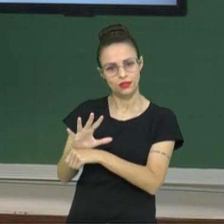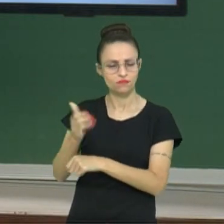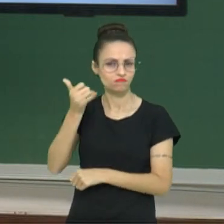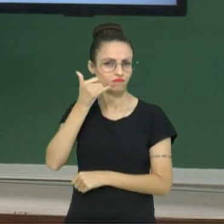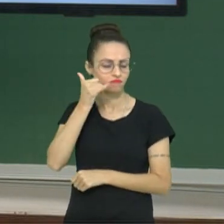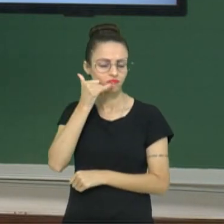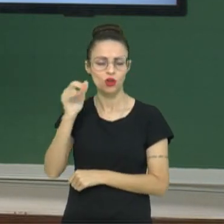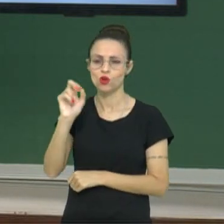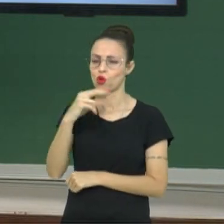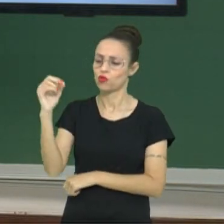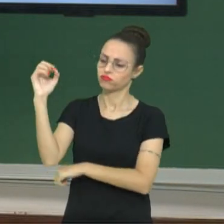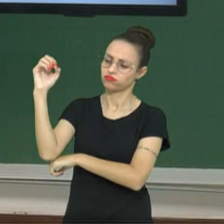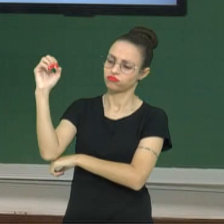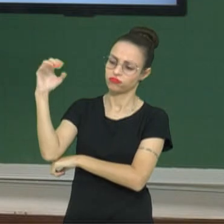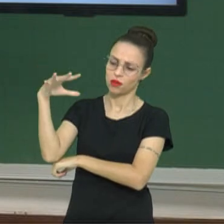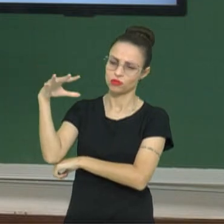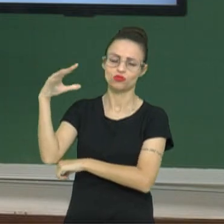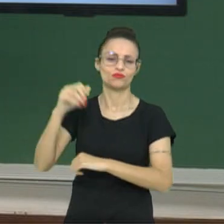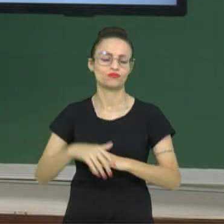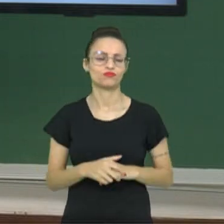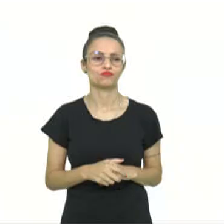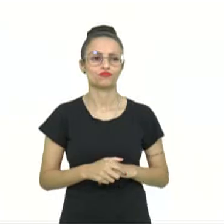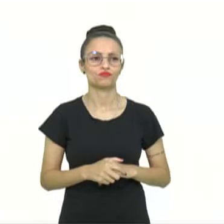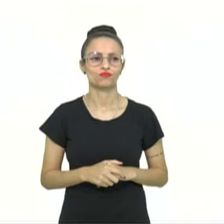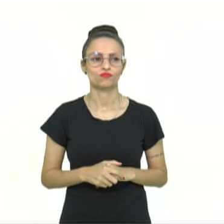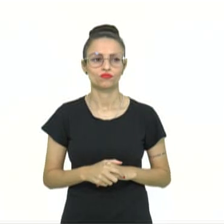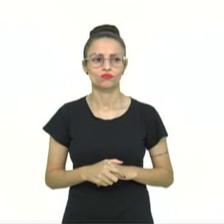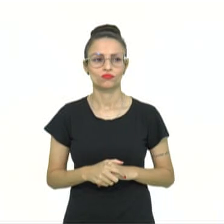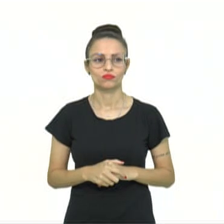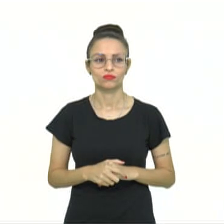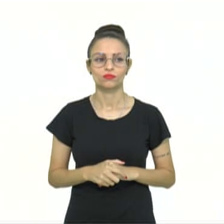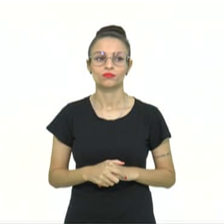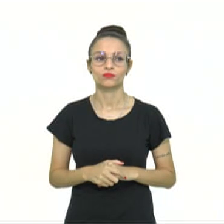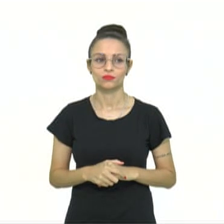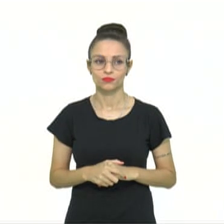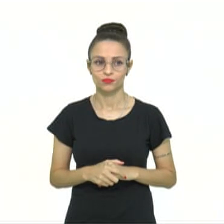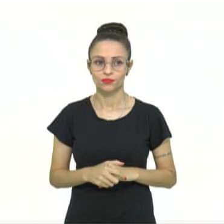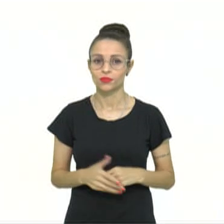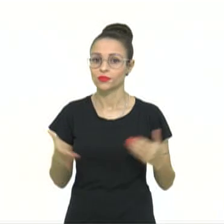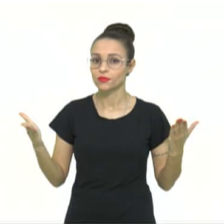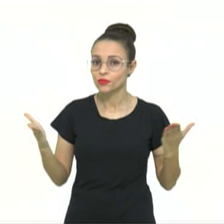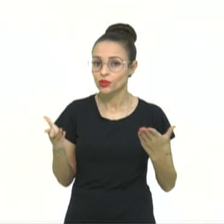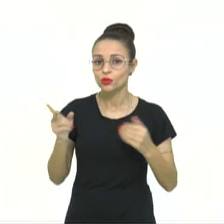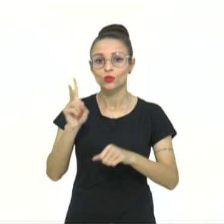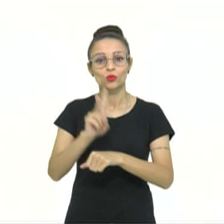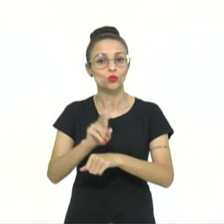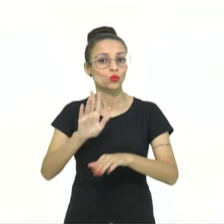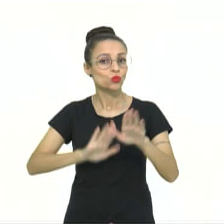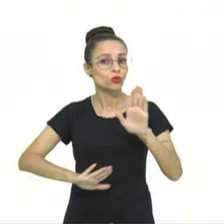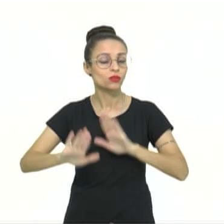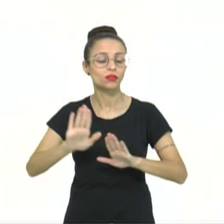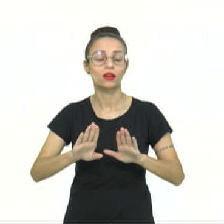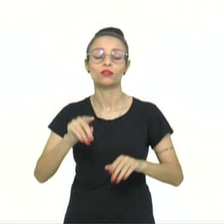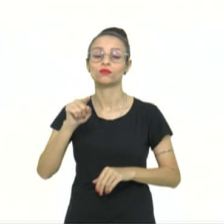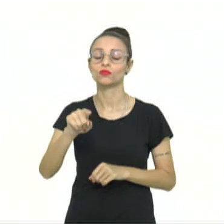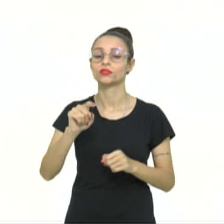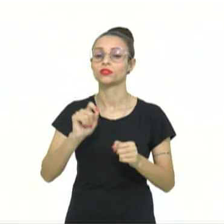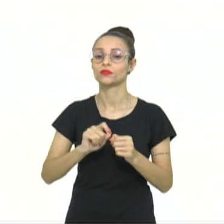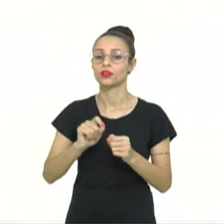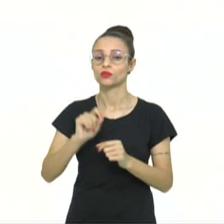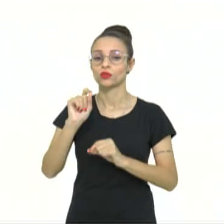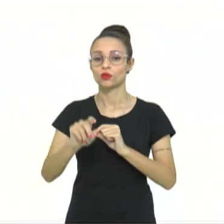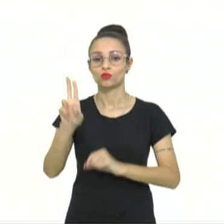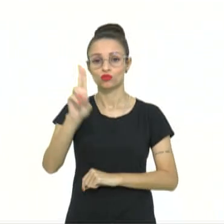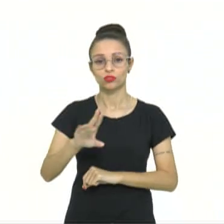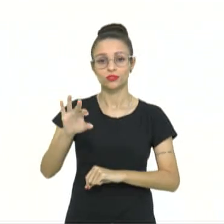seu celular ou com o abajur. Próximo. Agora, com bastante cuidado, você vai utilizar a